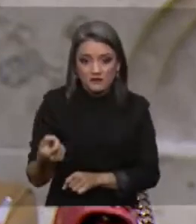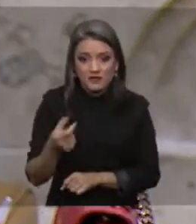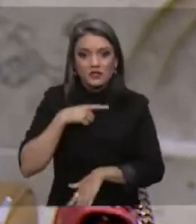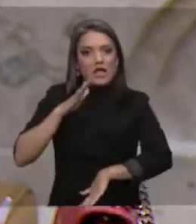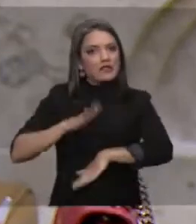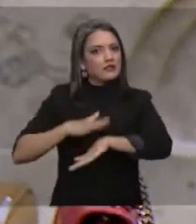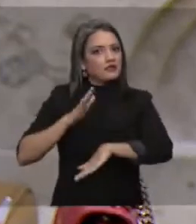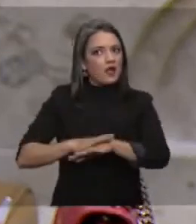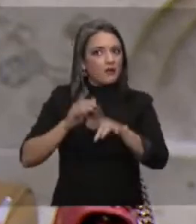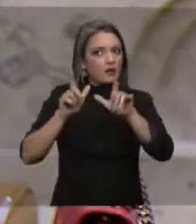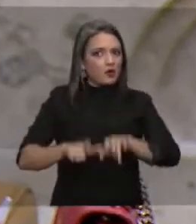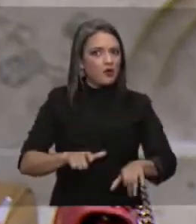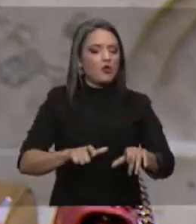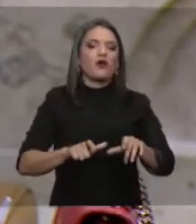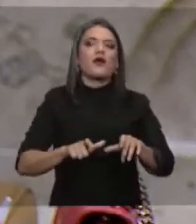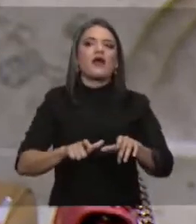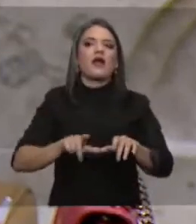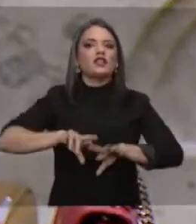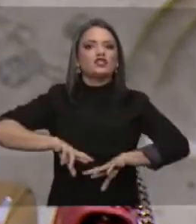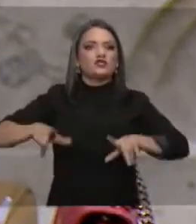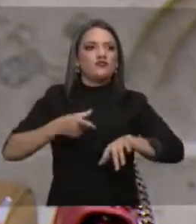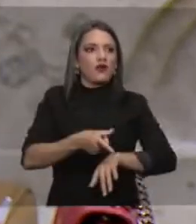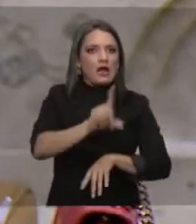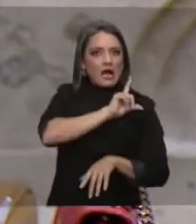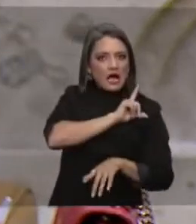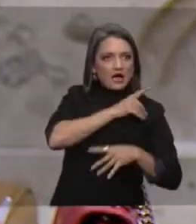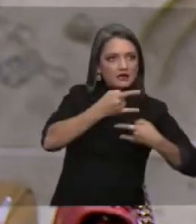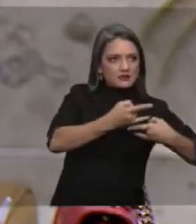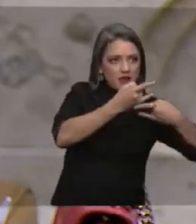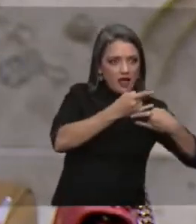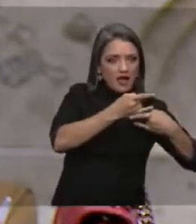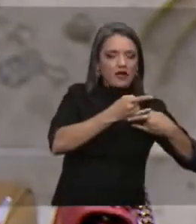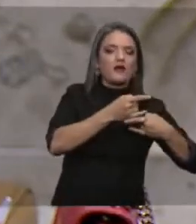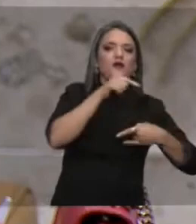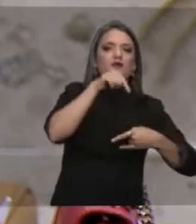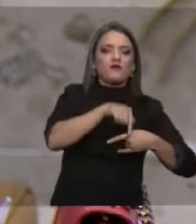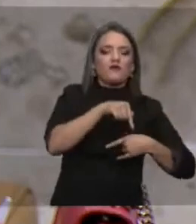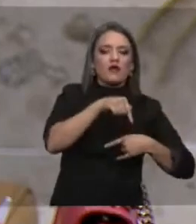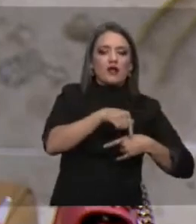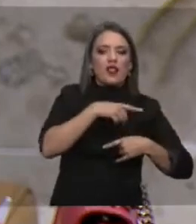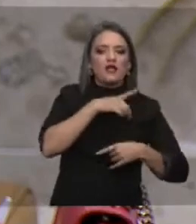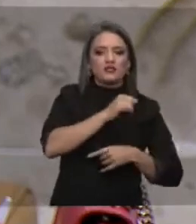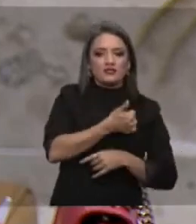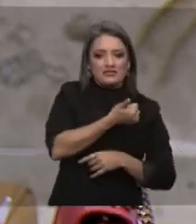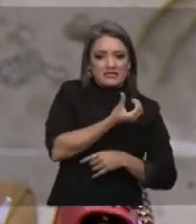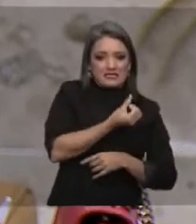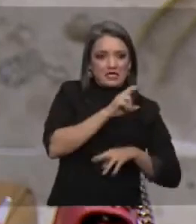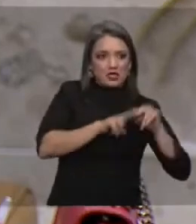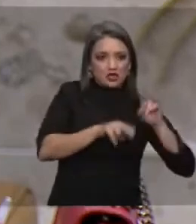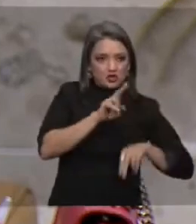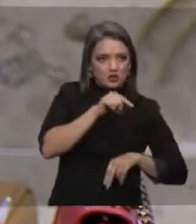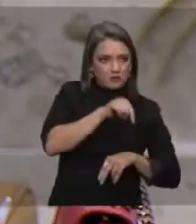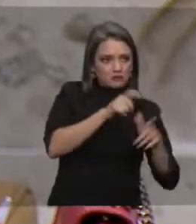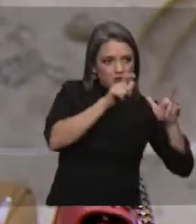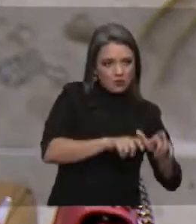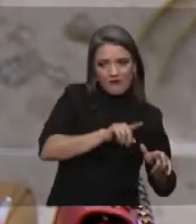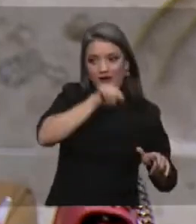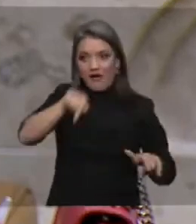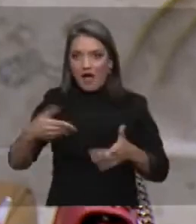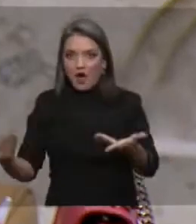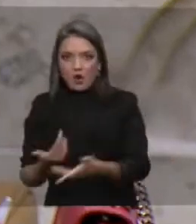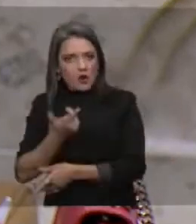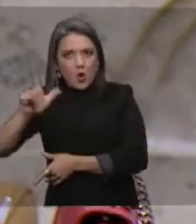tempo e lugar distintas da live anterior, que havia sido realizada em 16 de junho de 2020.